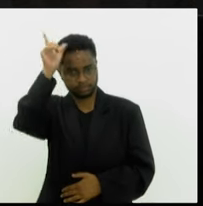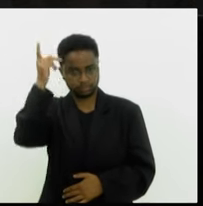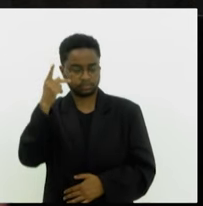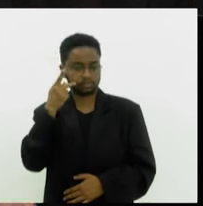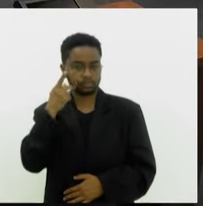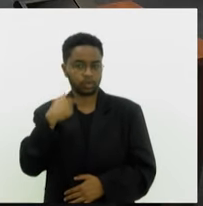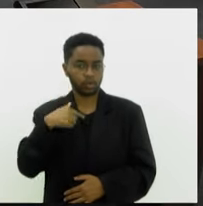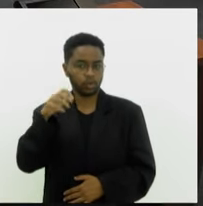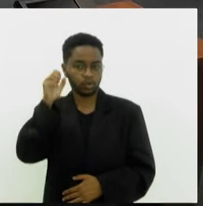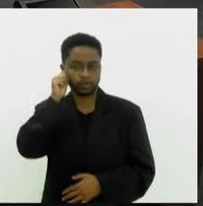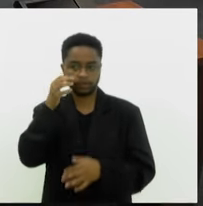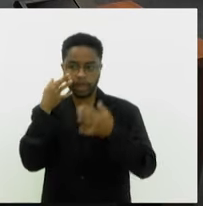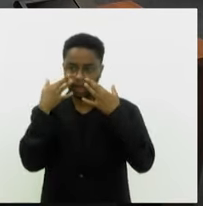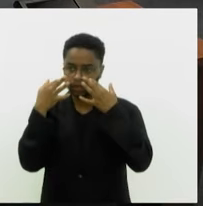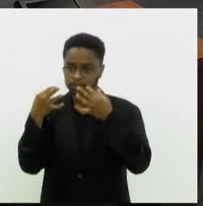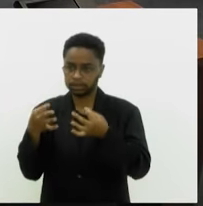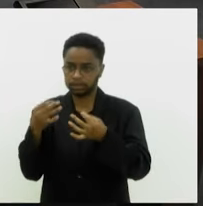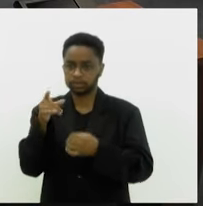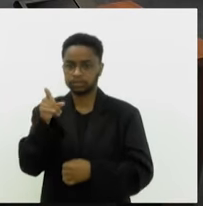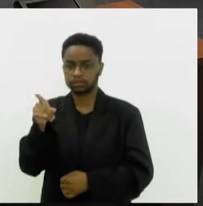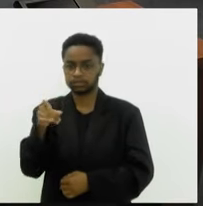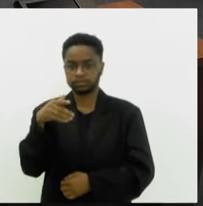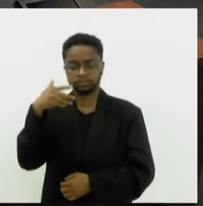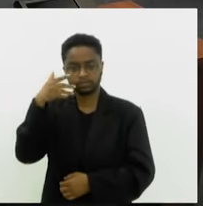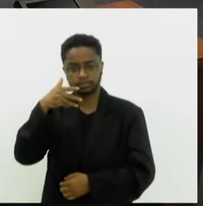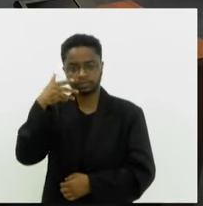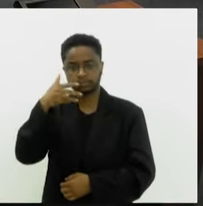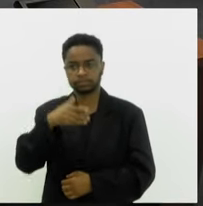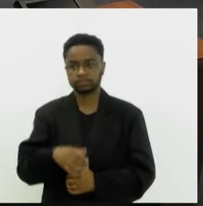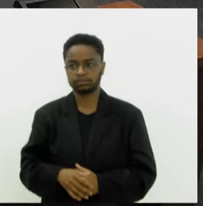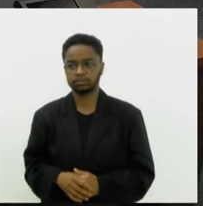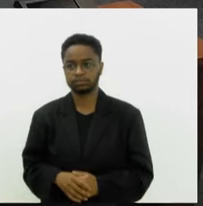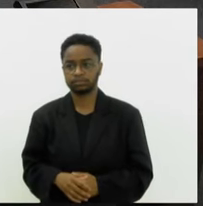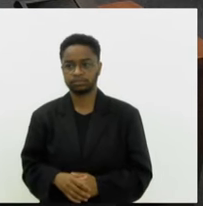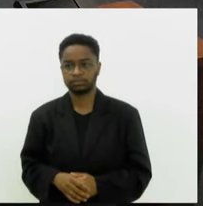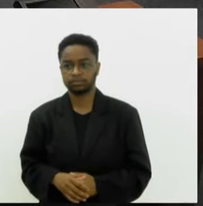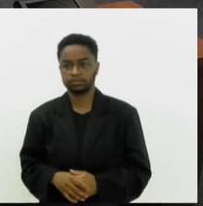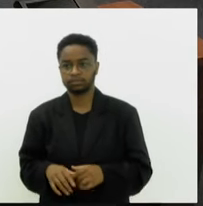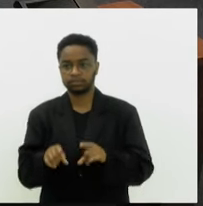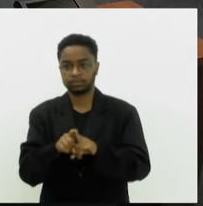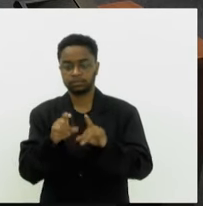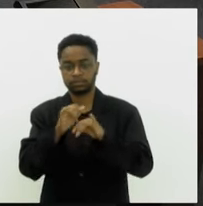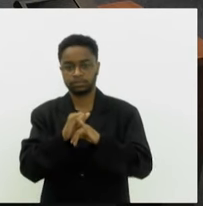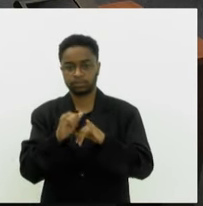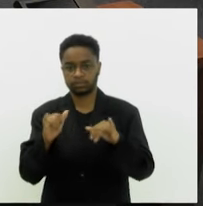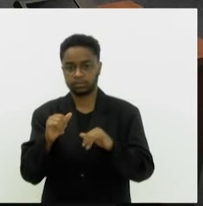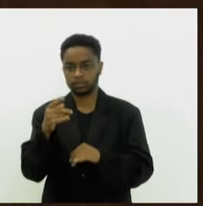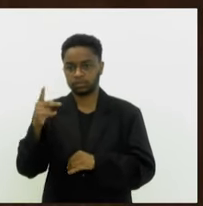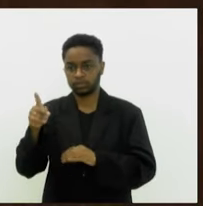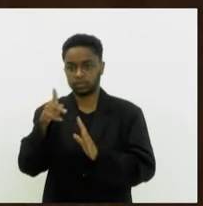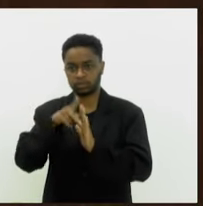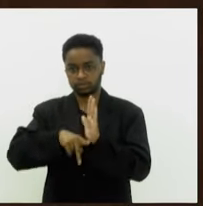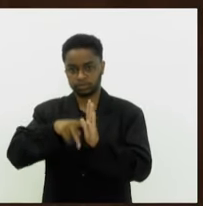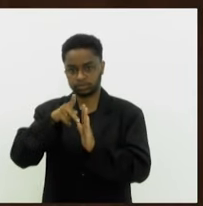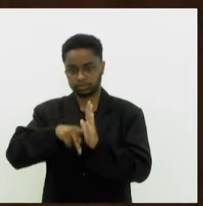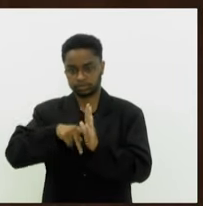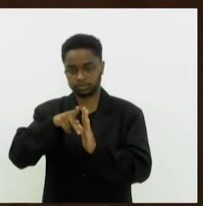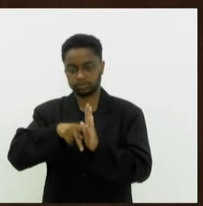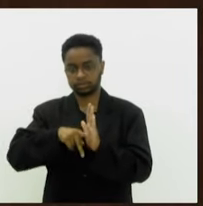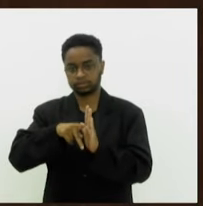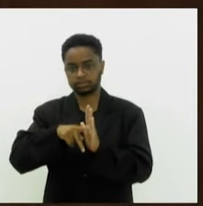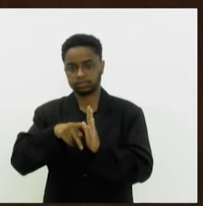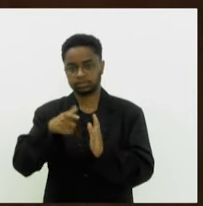Estou ouvindo com atenção a sua preleção e dizer que lá no seu projeto